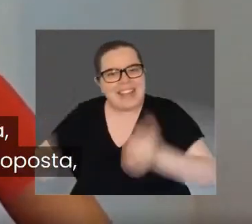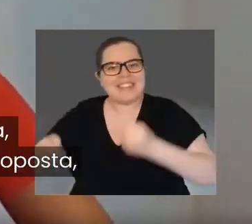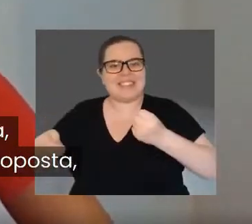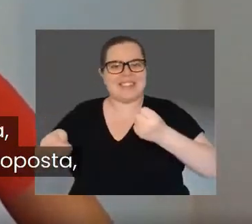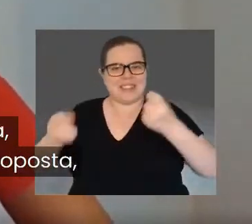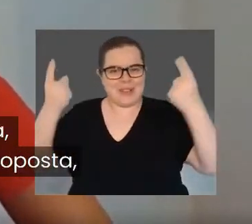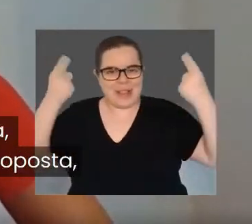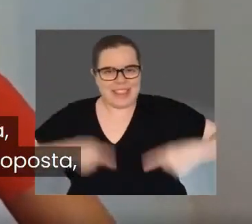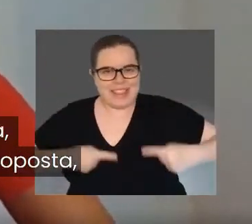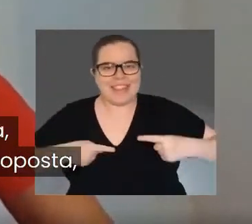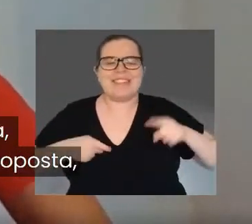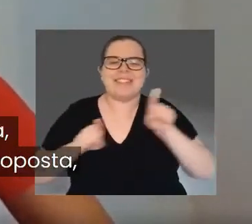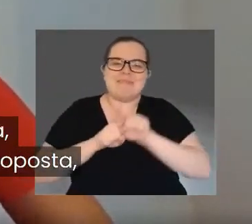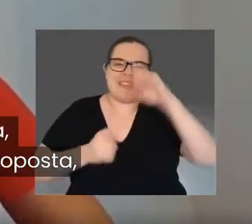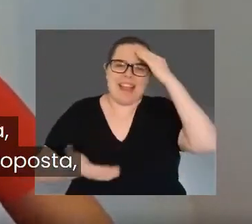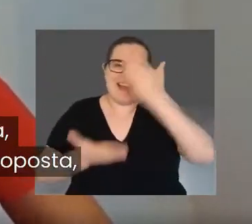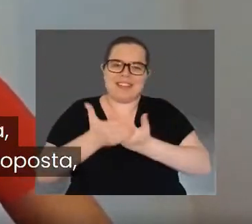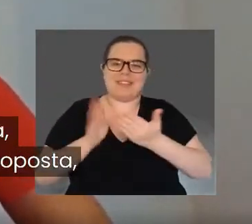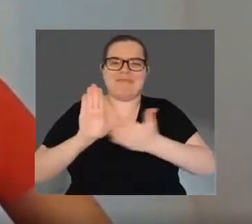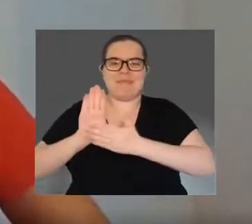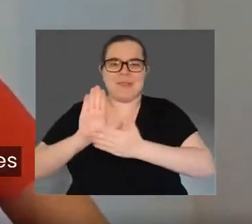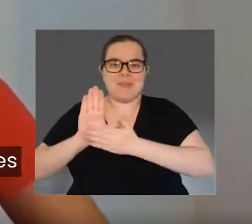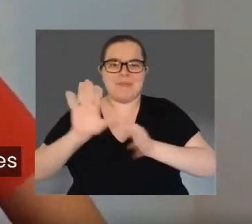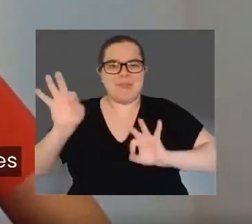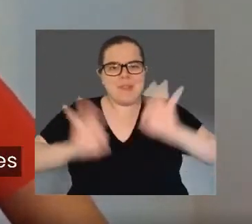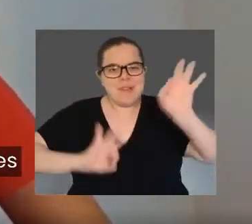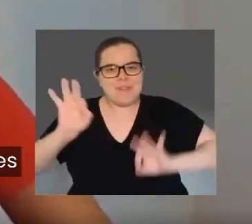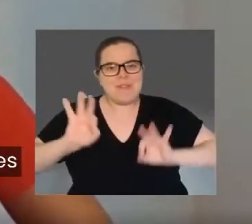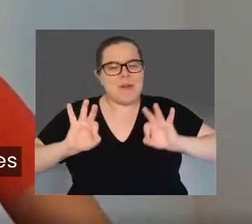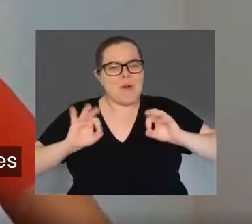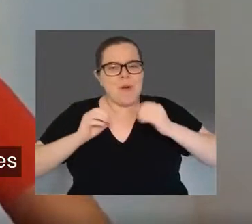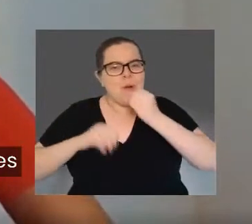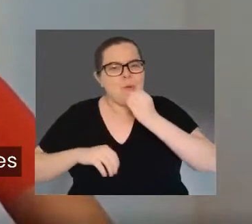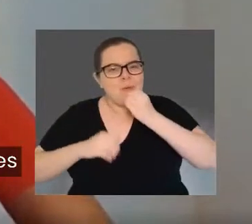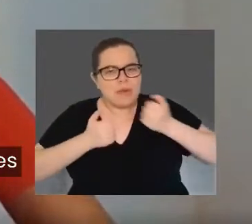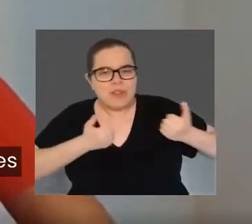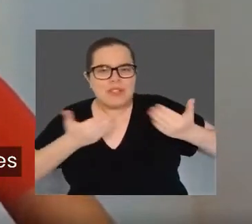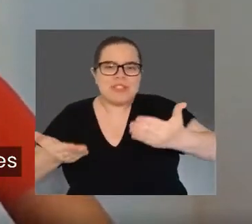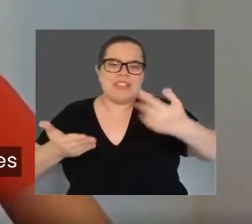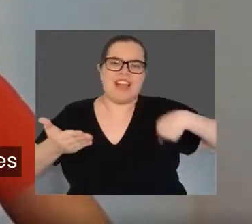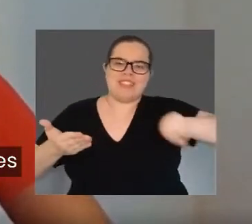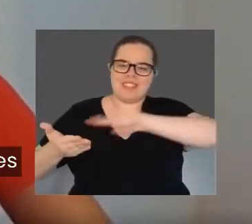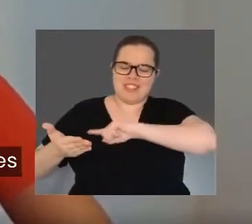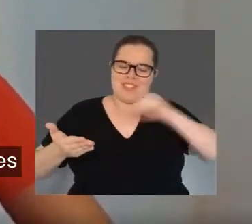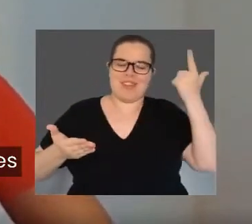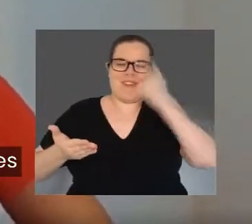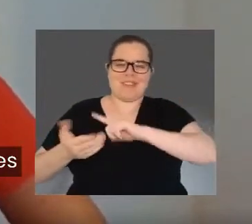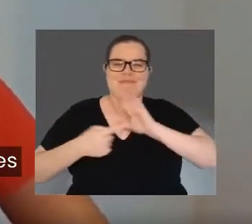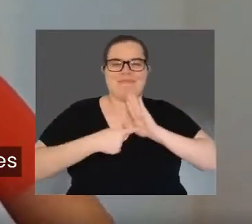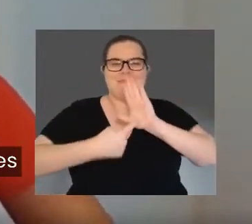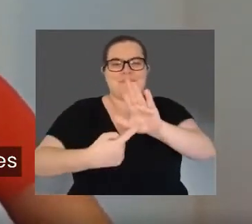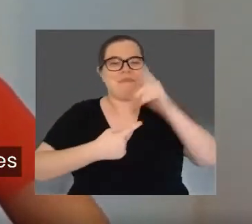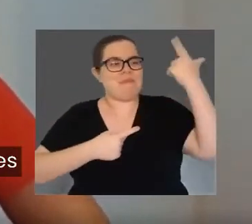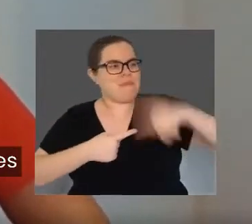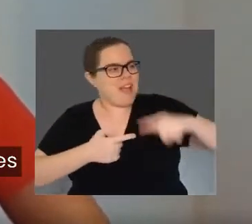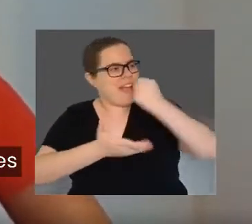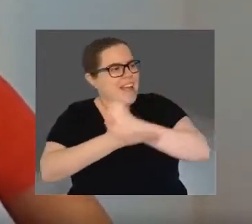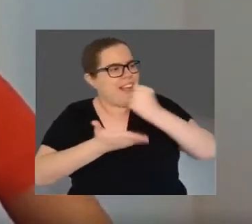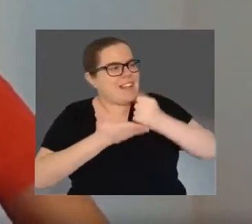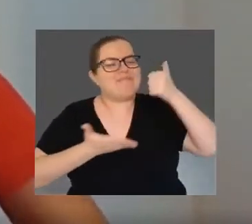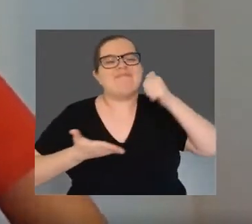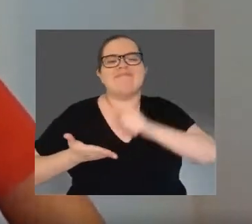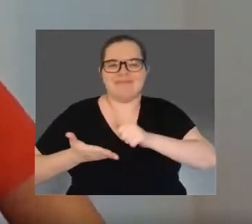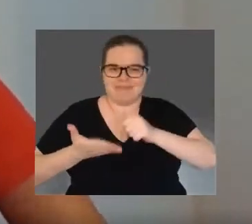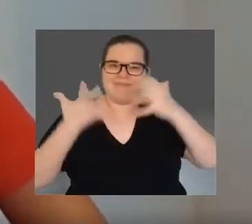iniciativa, por ela realmente ter acreditado nessa proposta, por ela ter dado a oportunidade para a gente poder trazer, né, mais